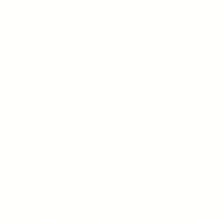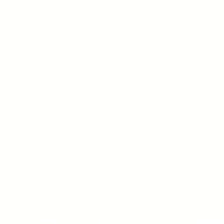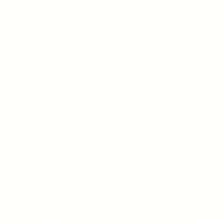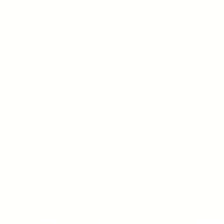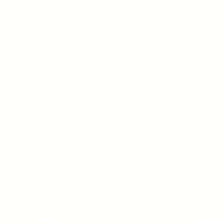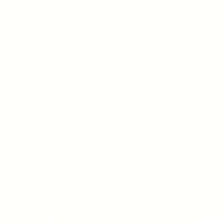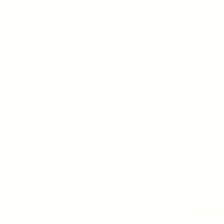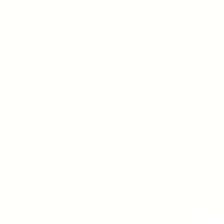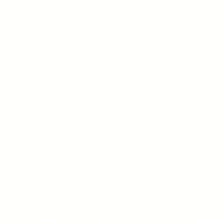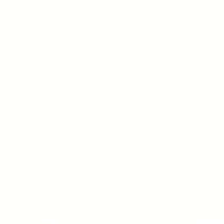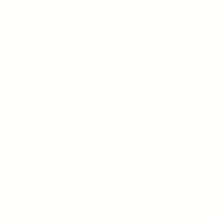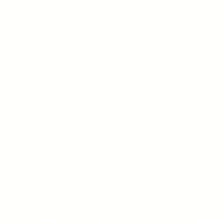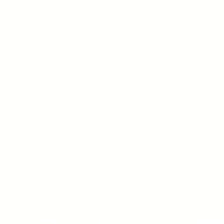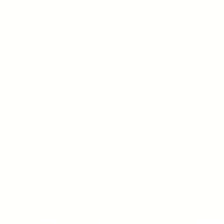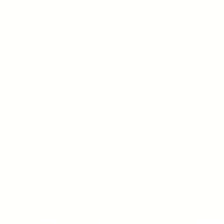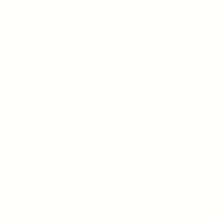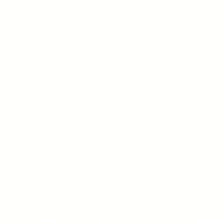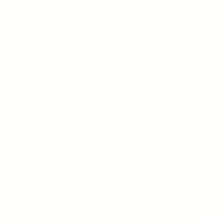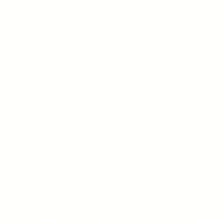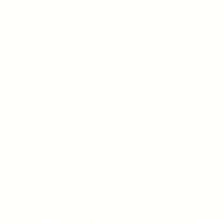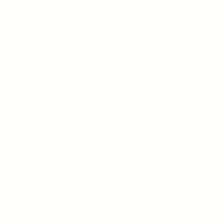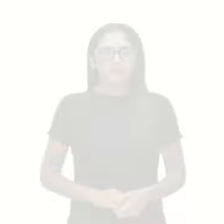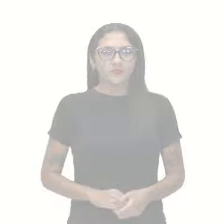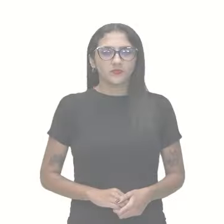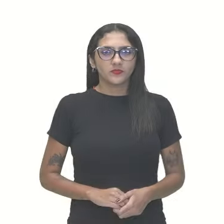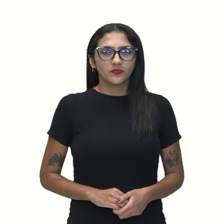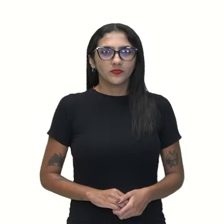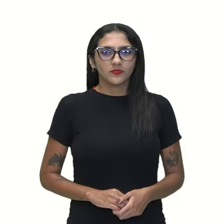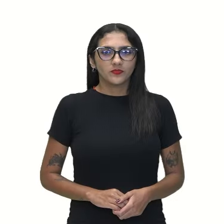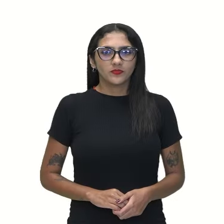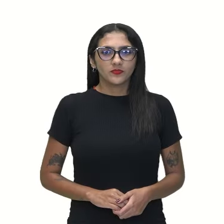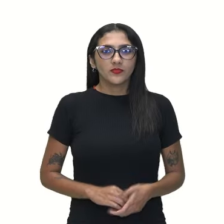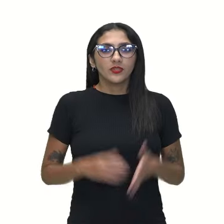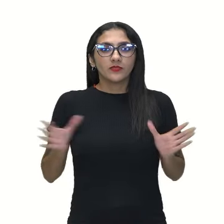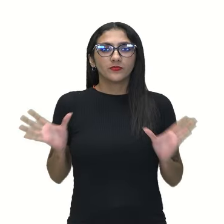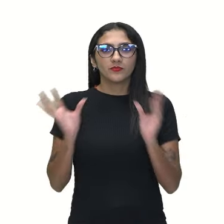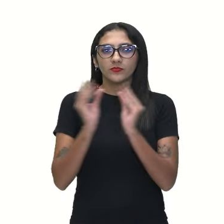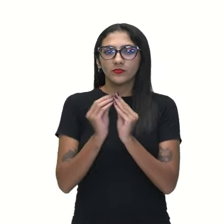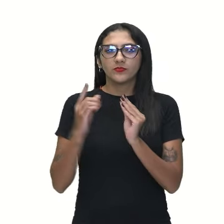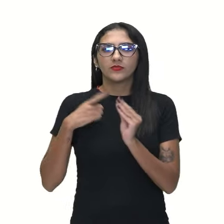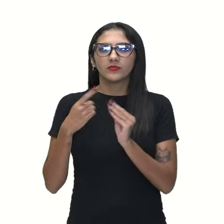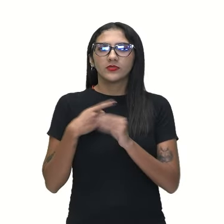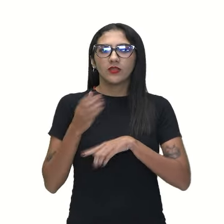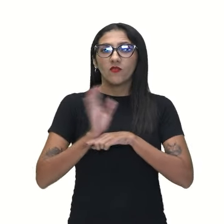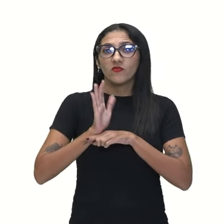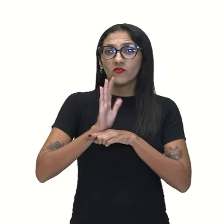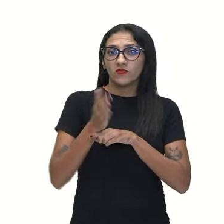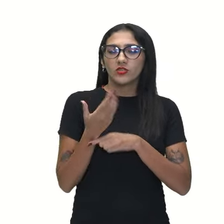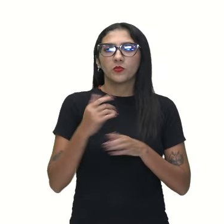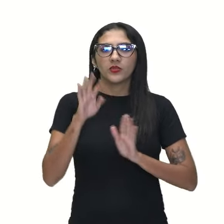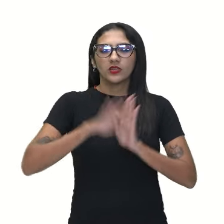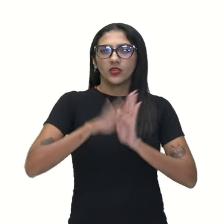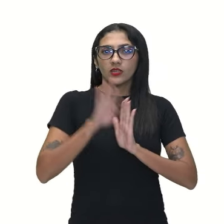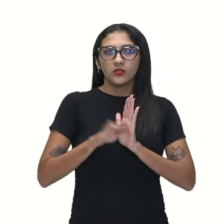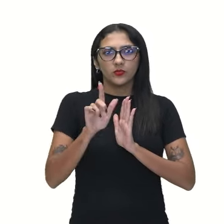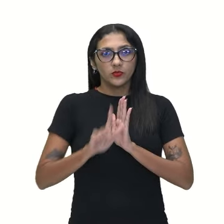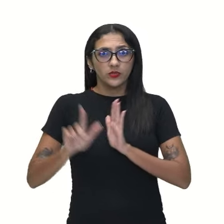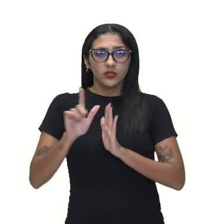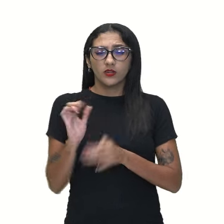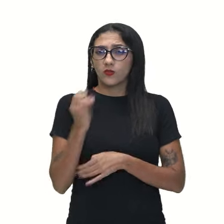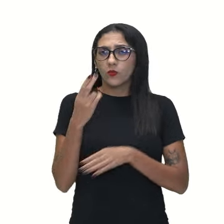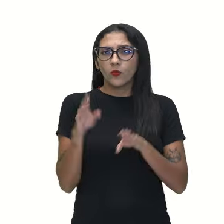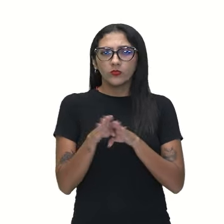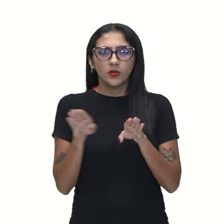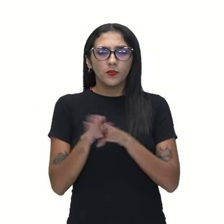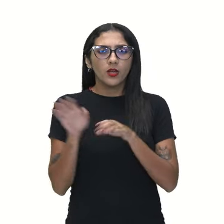novela, o texto literário, o filme e até mesmo uma apresentação a